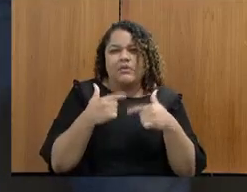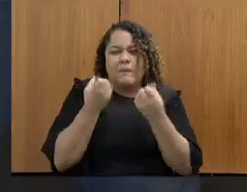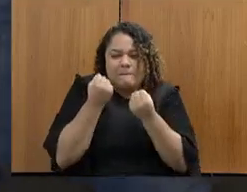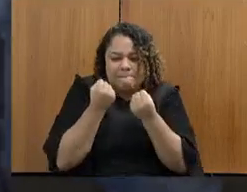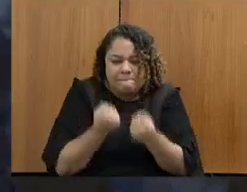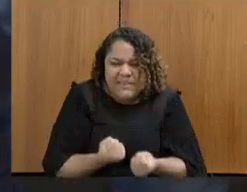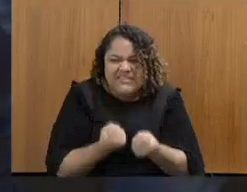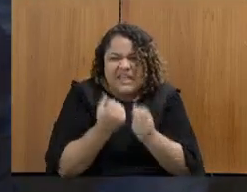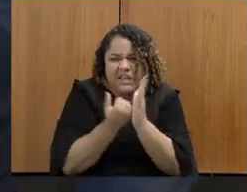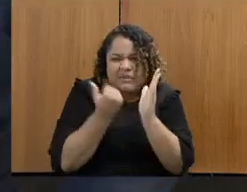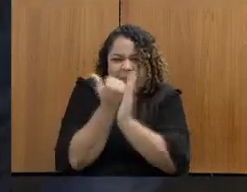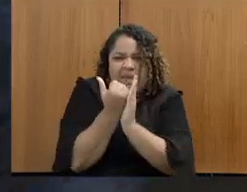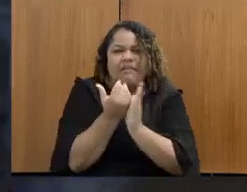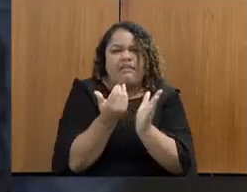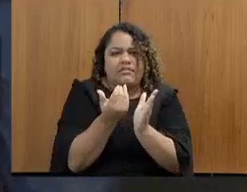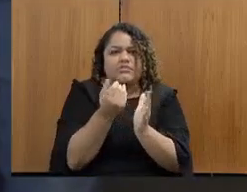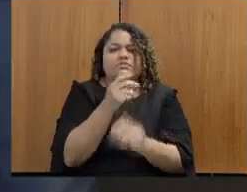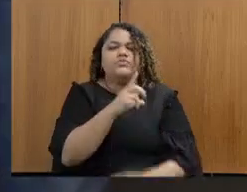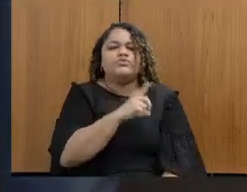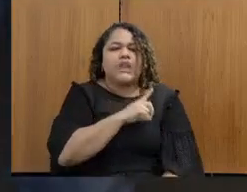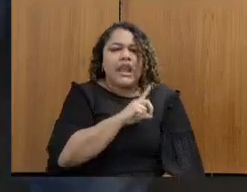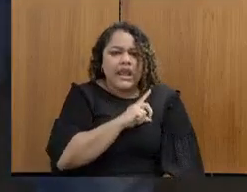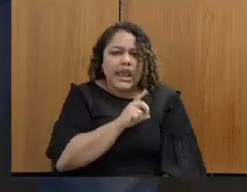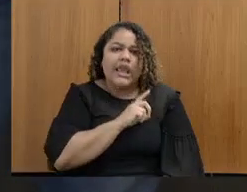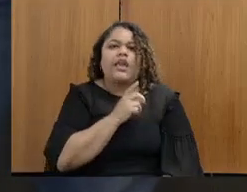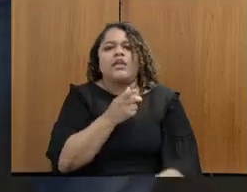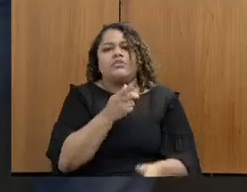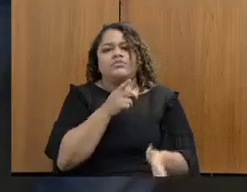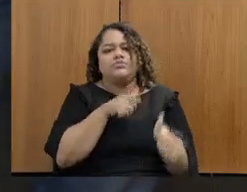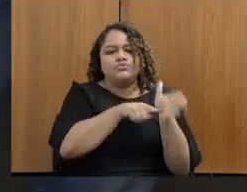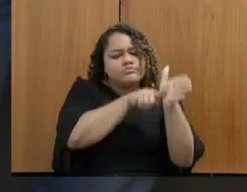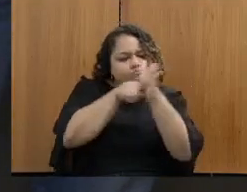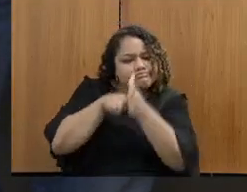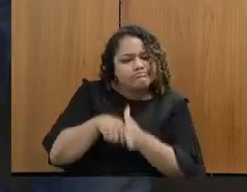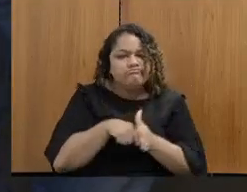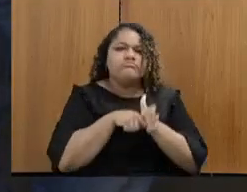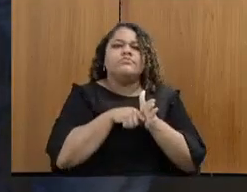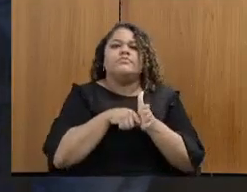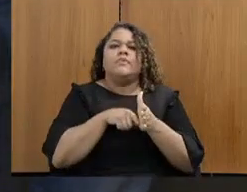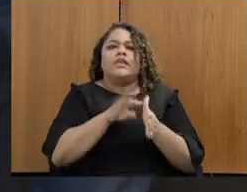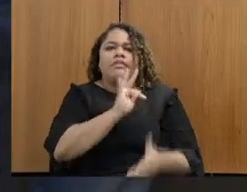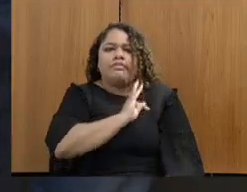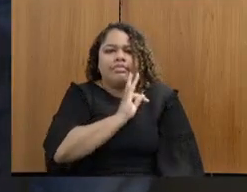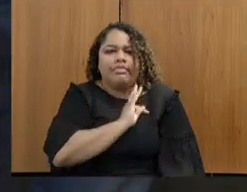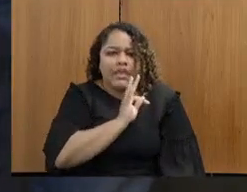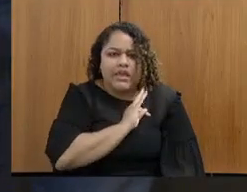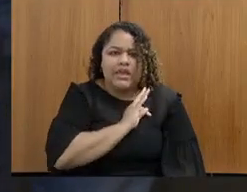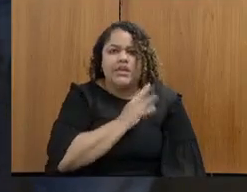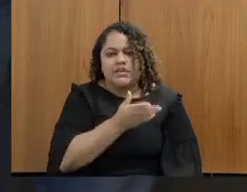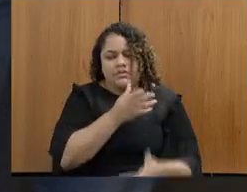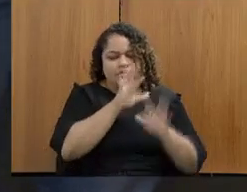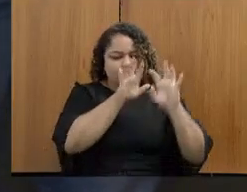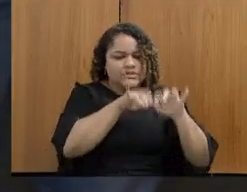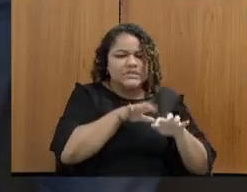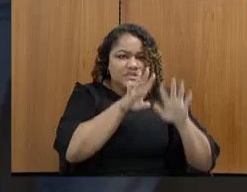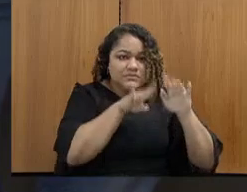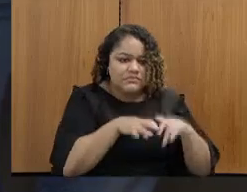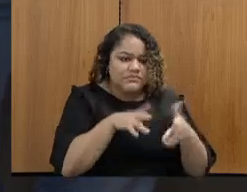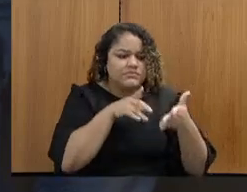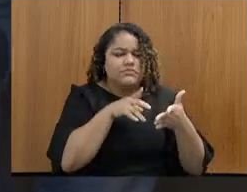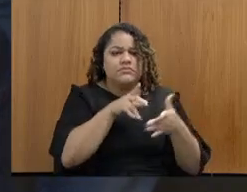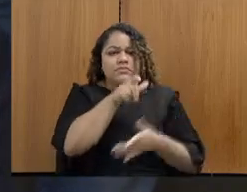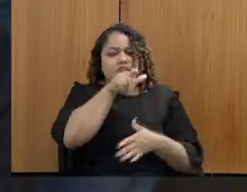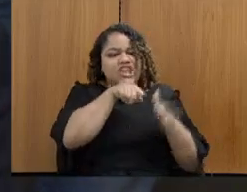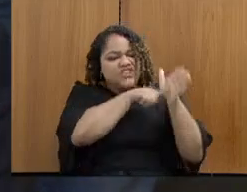dos nossos Delegados peritos escrivães investigadores esse projeto sim é um projeto